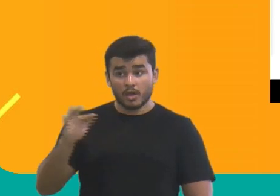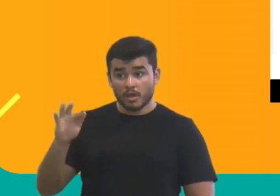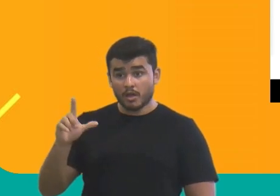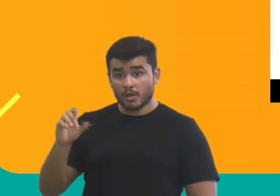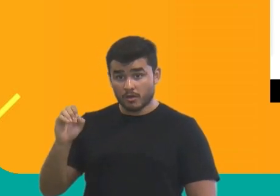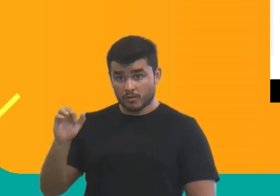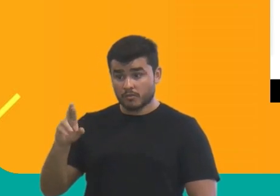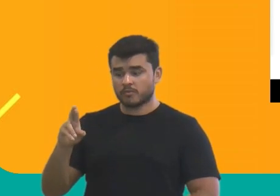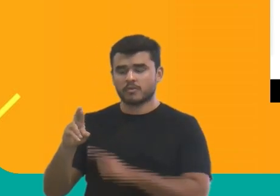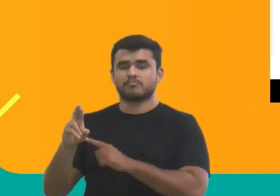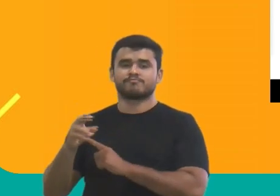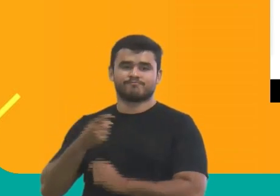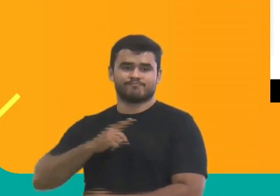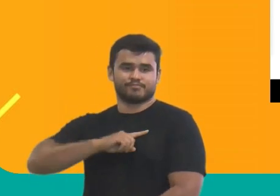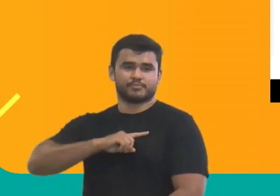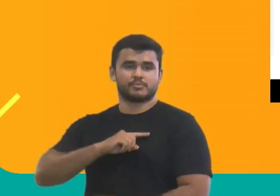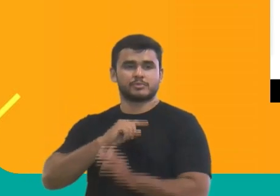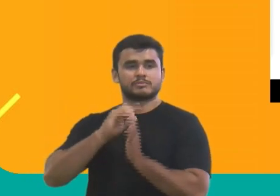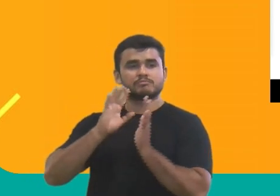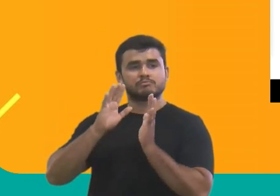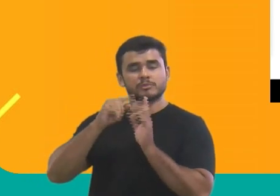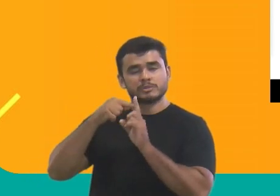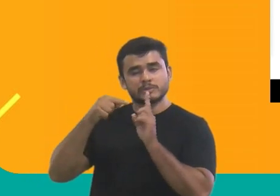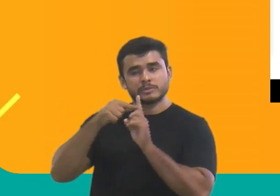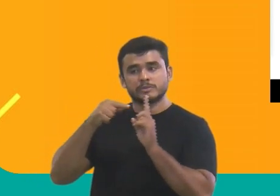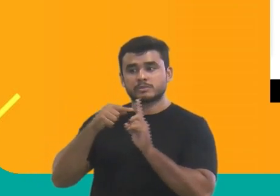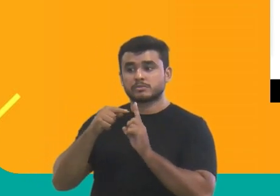levemente tóxica. Pasta de dente não é merenda.